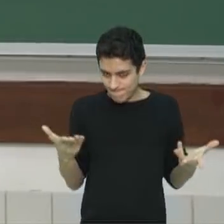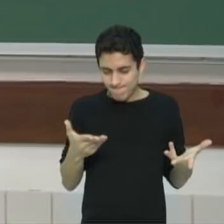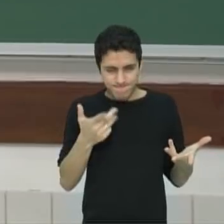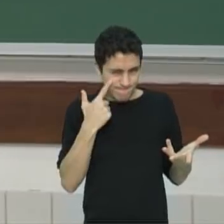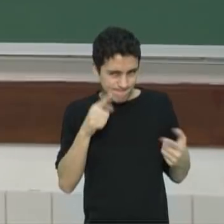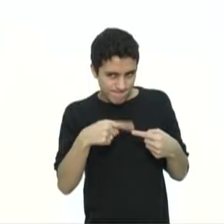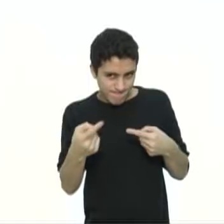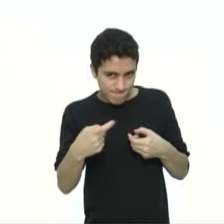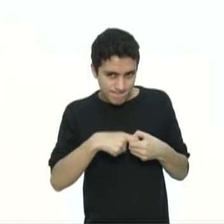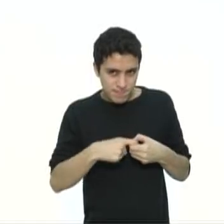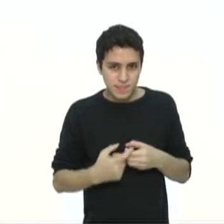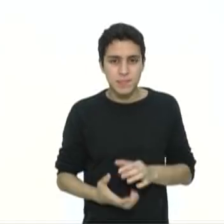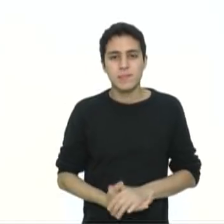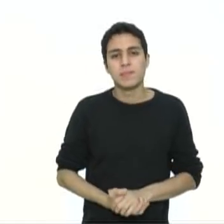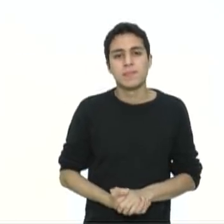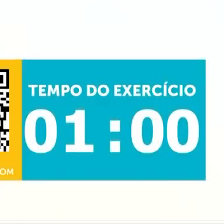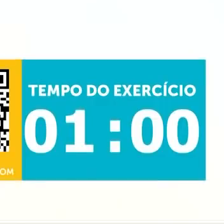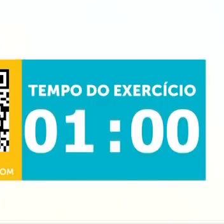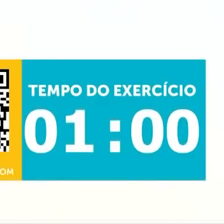volta.